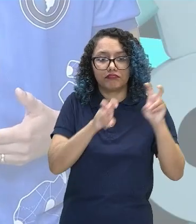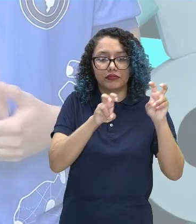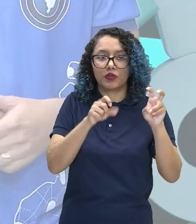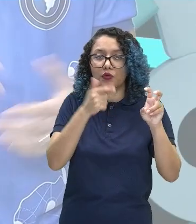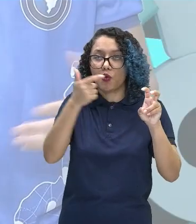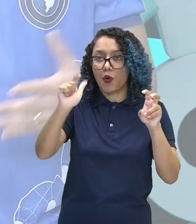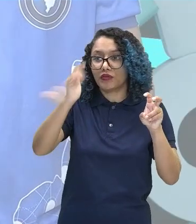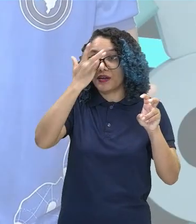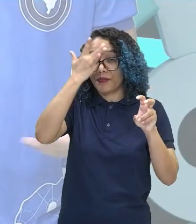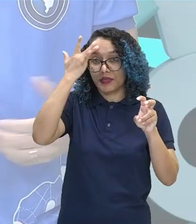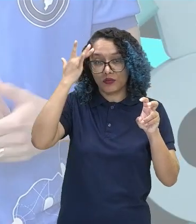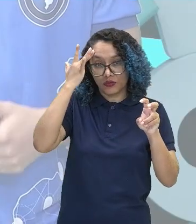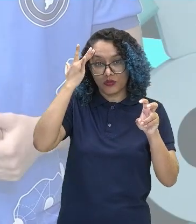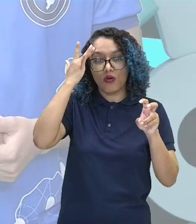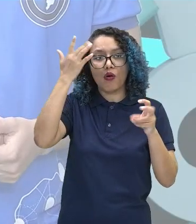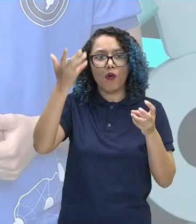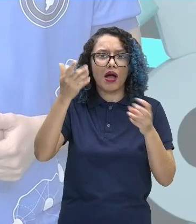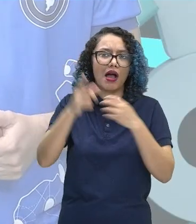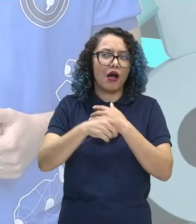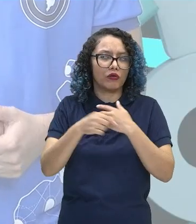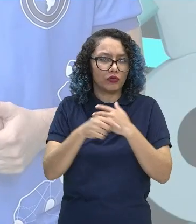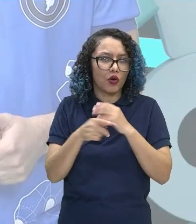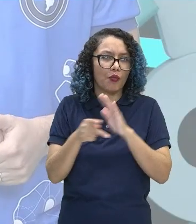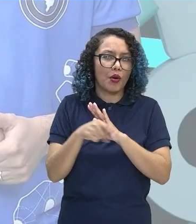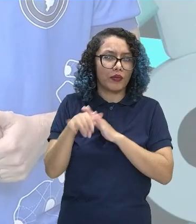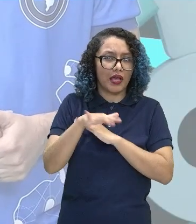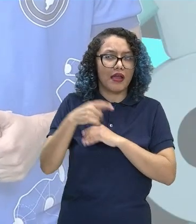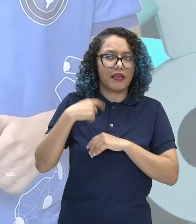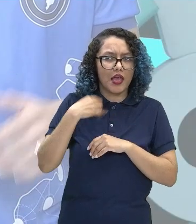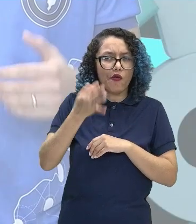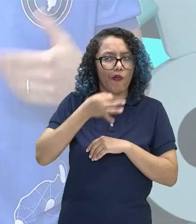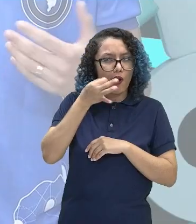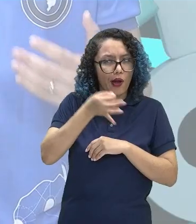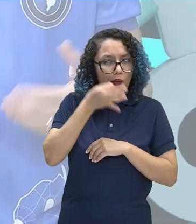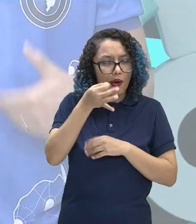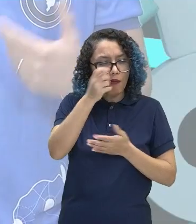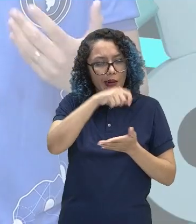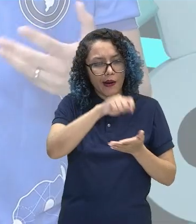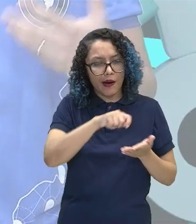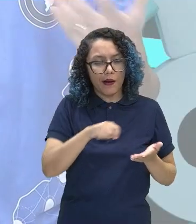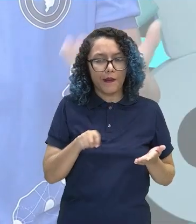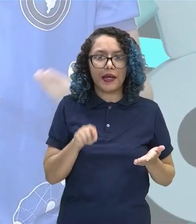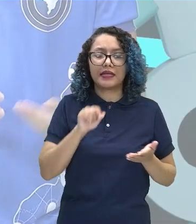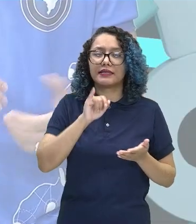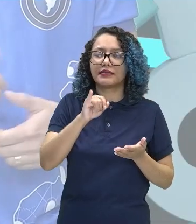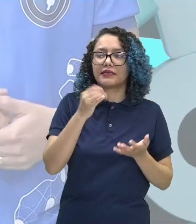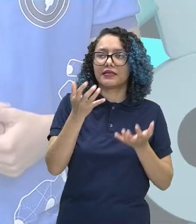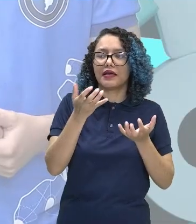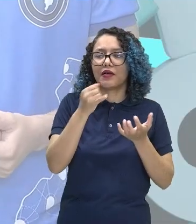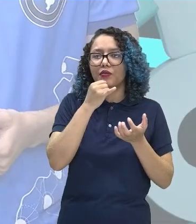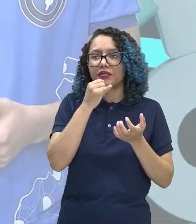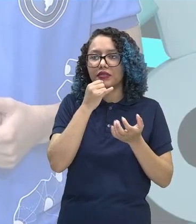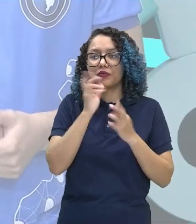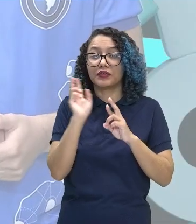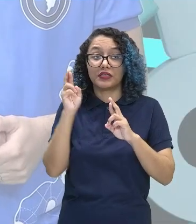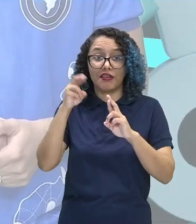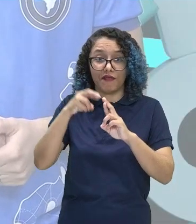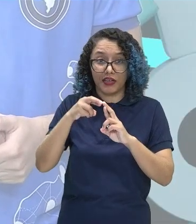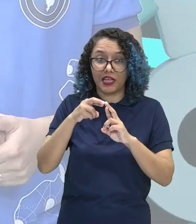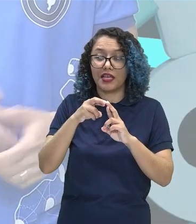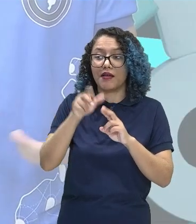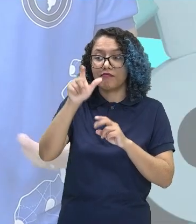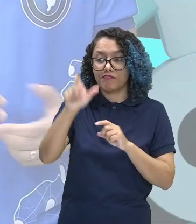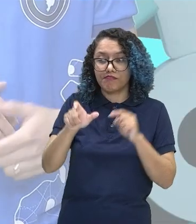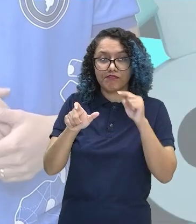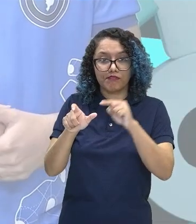um autor reconhecido da área que eu estou argumentando, se eu quiser referenciar o que eu estou